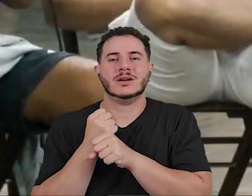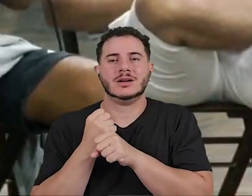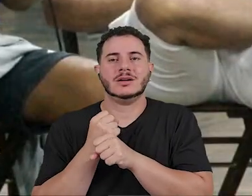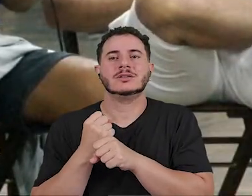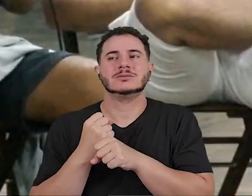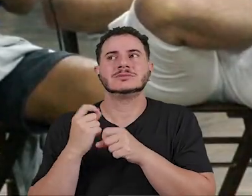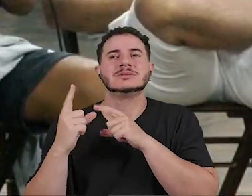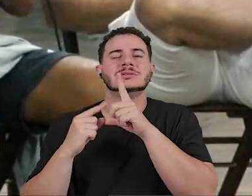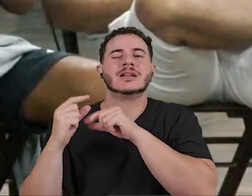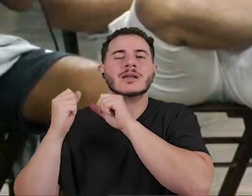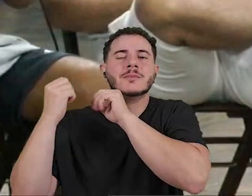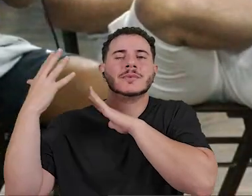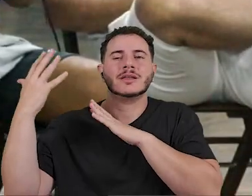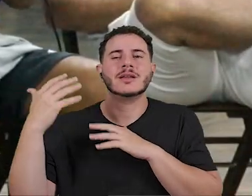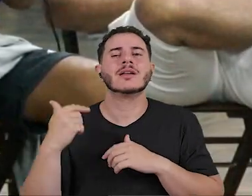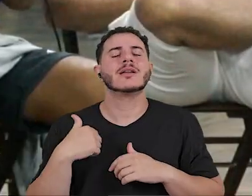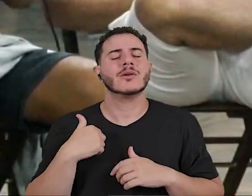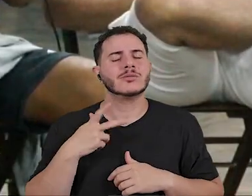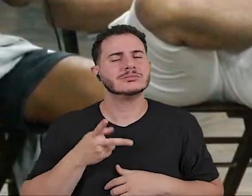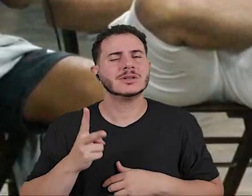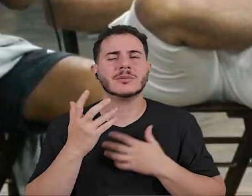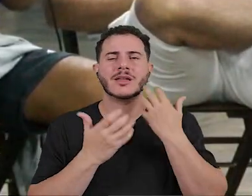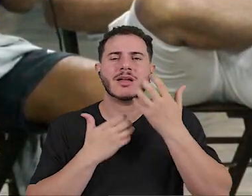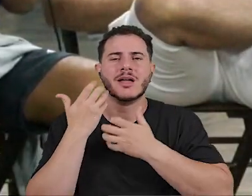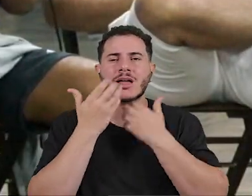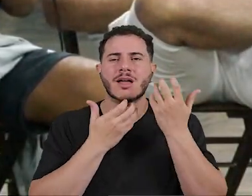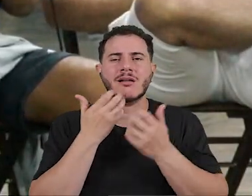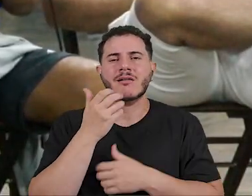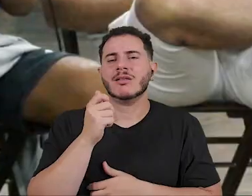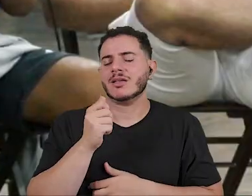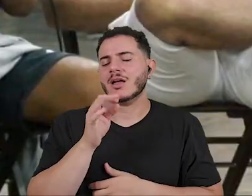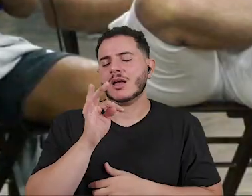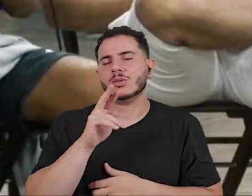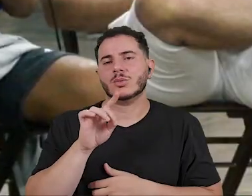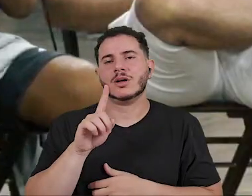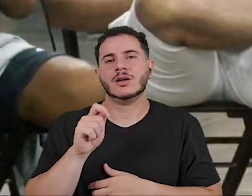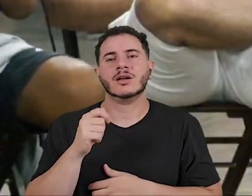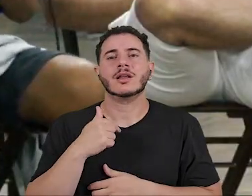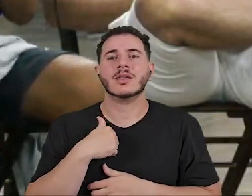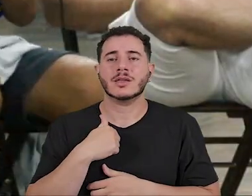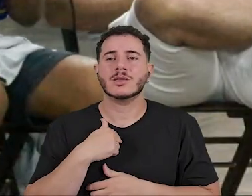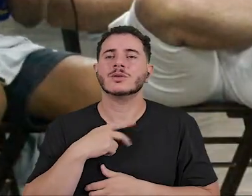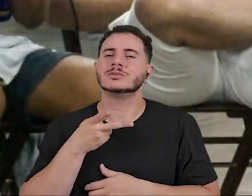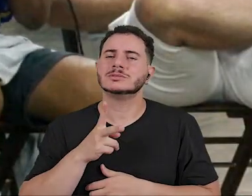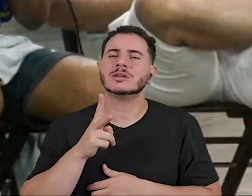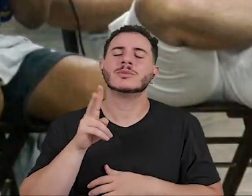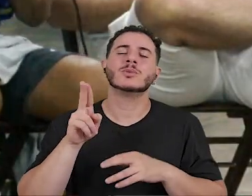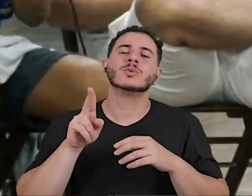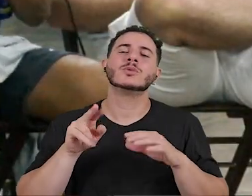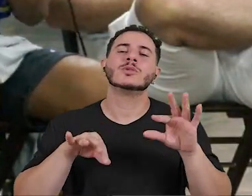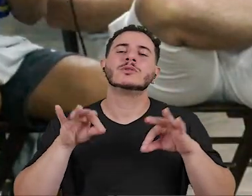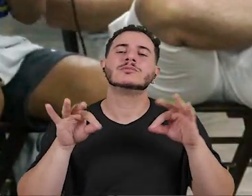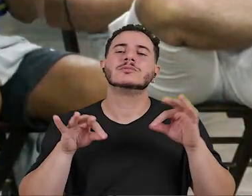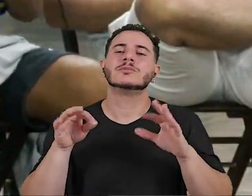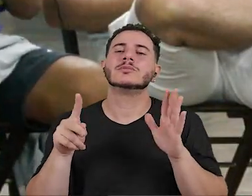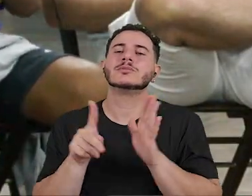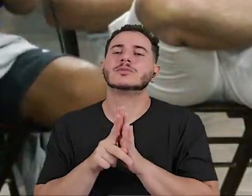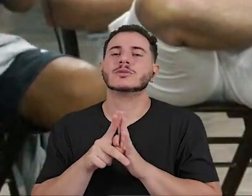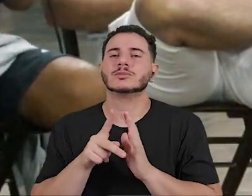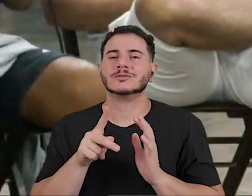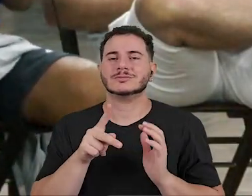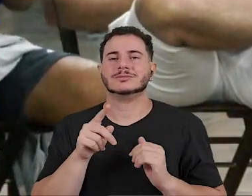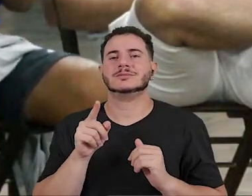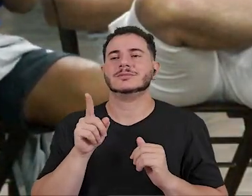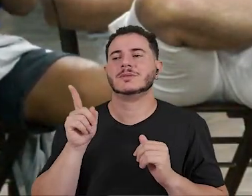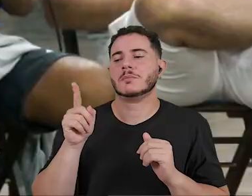fazer oficina, é mais fácil o povo cantar, mas a toada nova do mestre Fabinho não é porque Maurício não quer aprender, é porque quando o Maurício chegar lá, Maurício vai ver